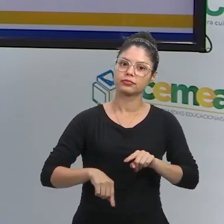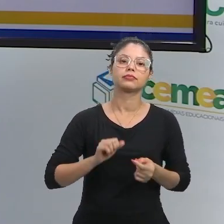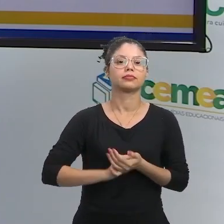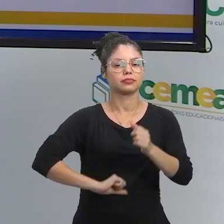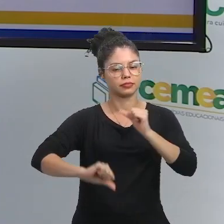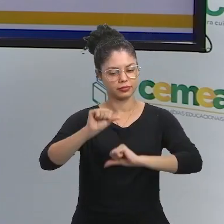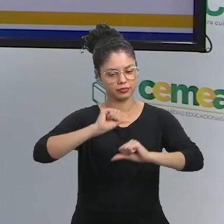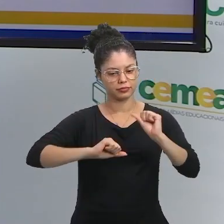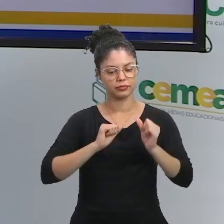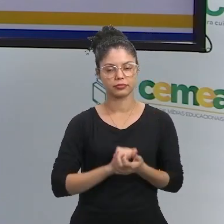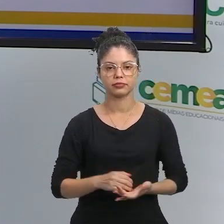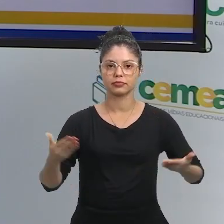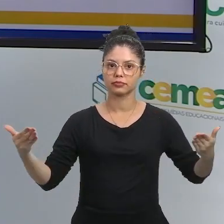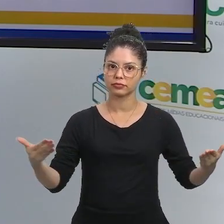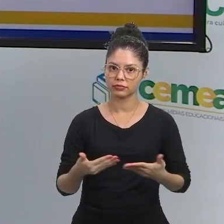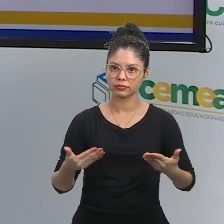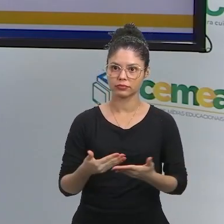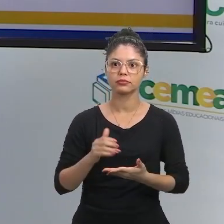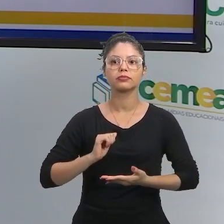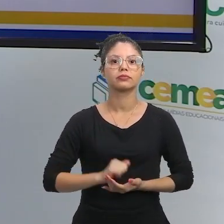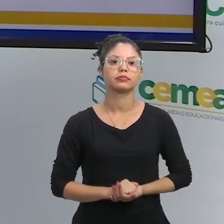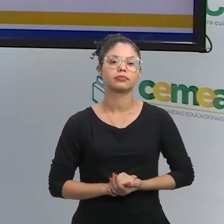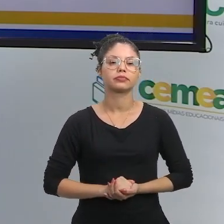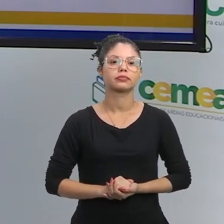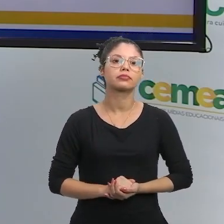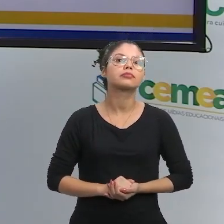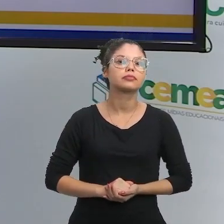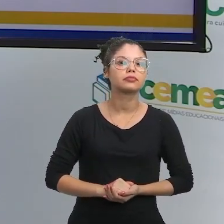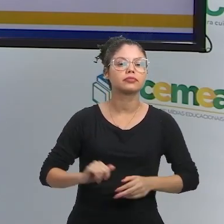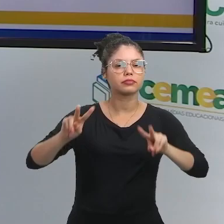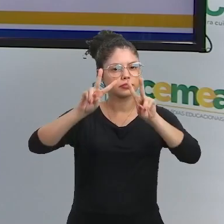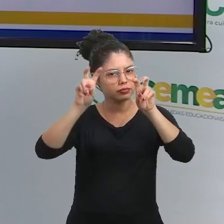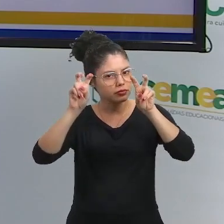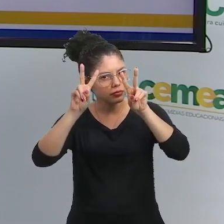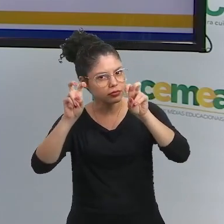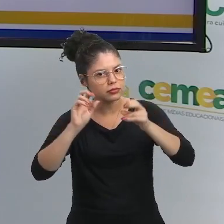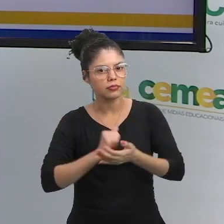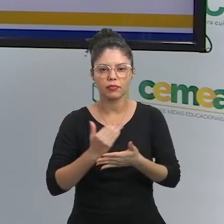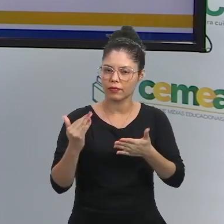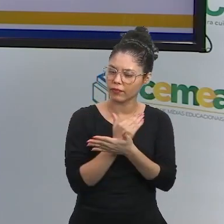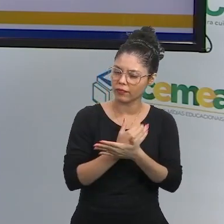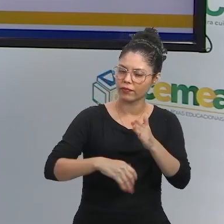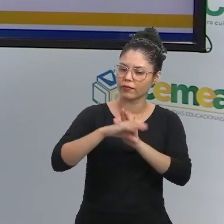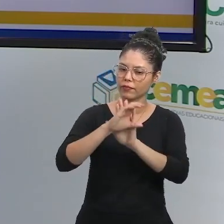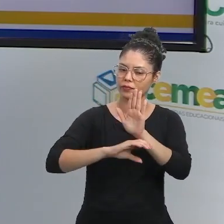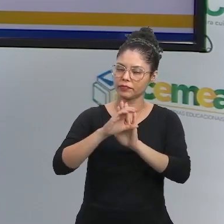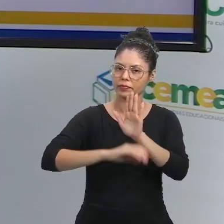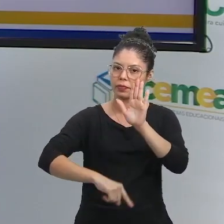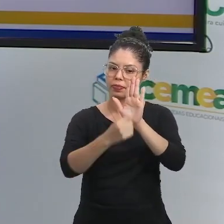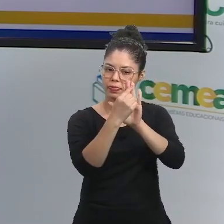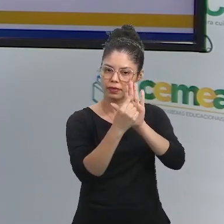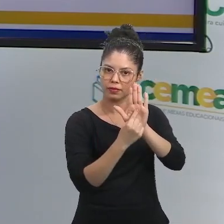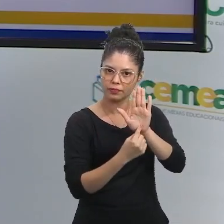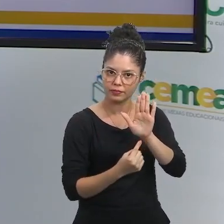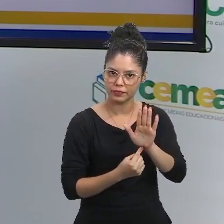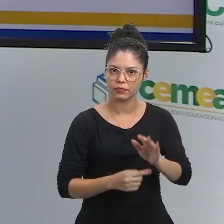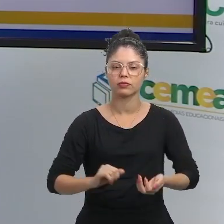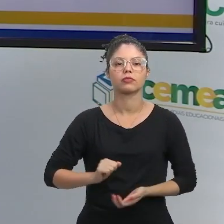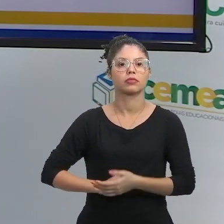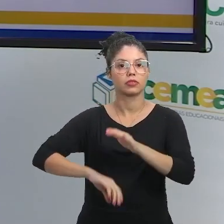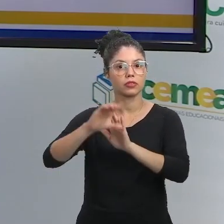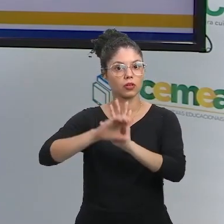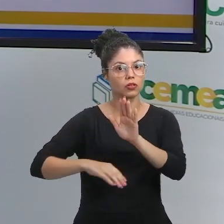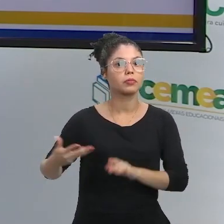transformações. Pessoal, dessa vez eu decidi assim embolar alguns conteúdos das aulas iniciais,